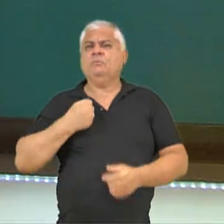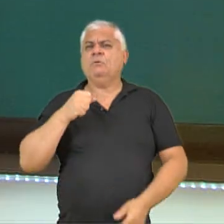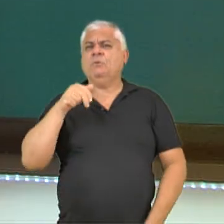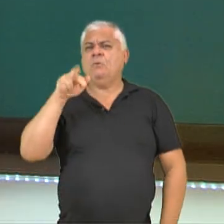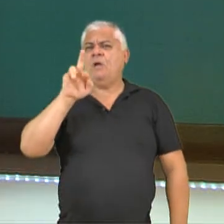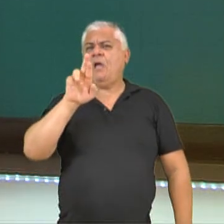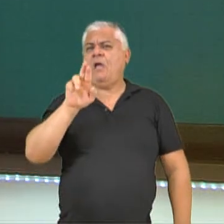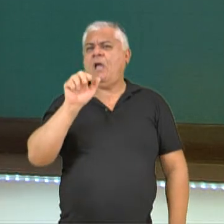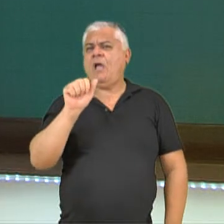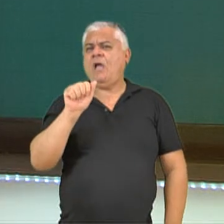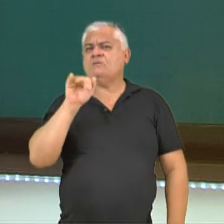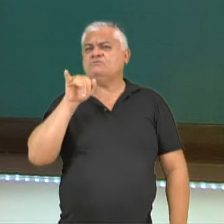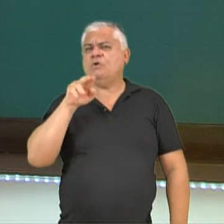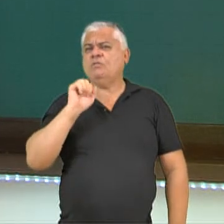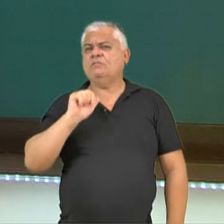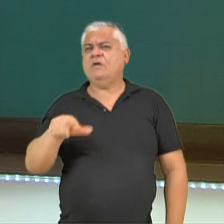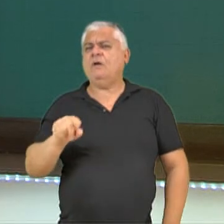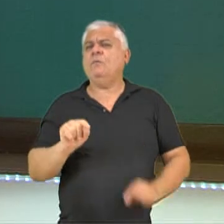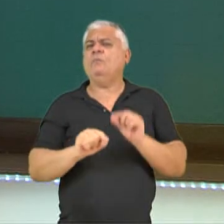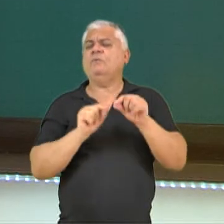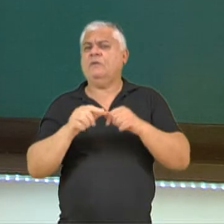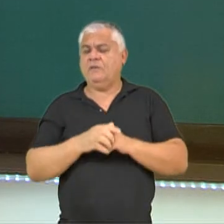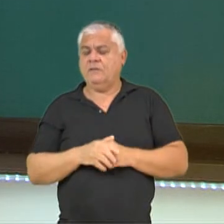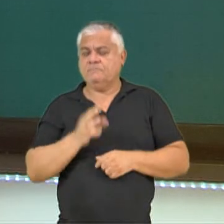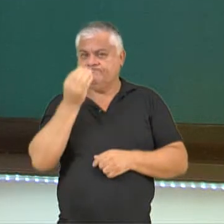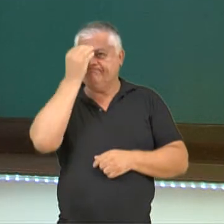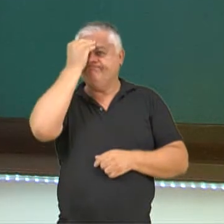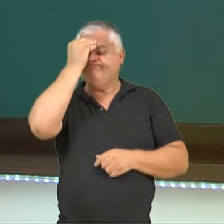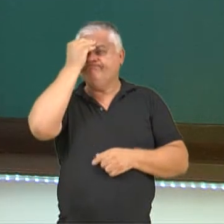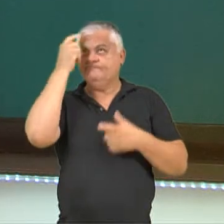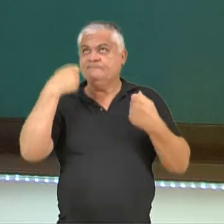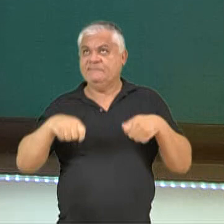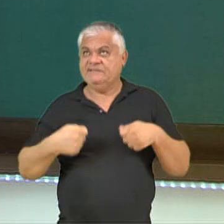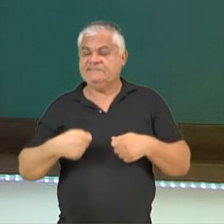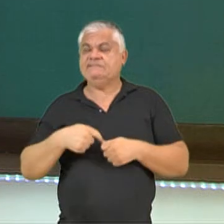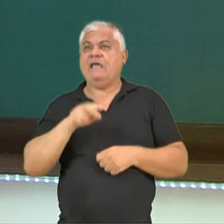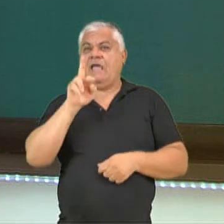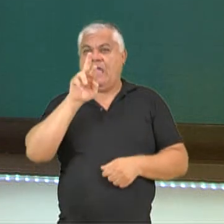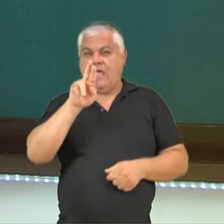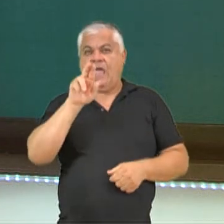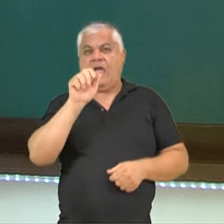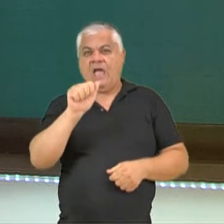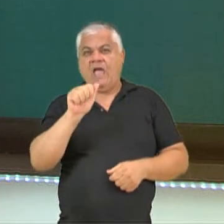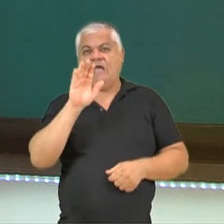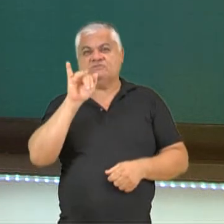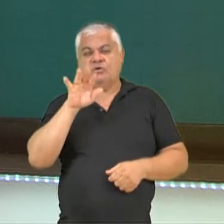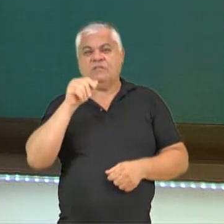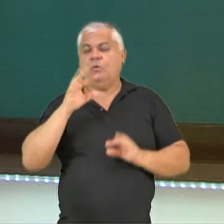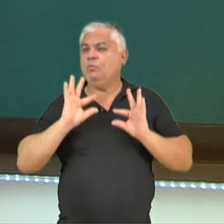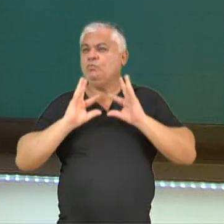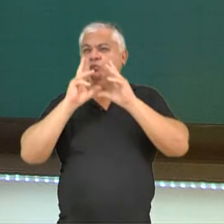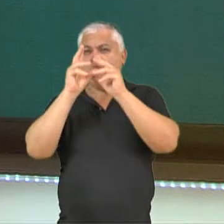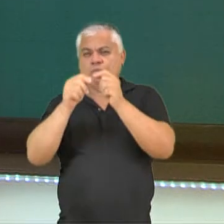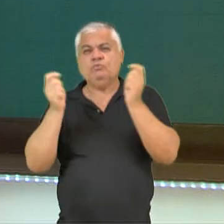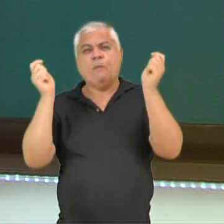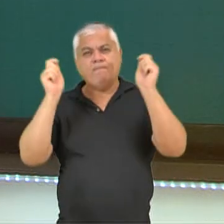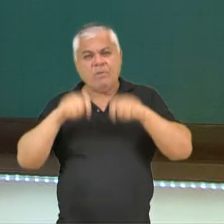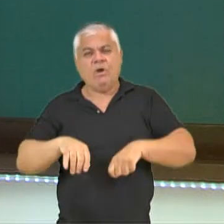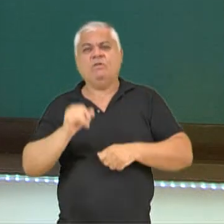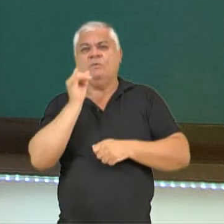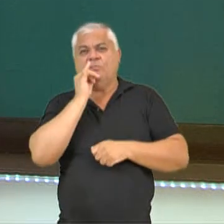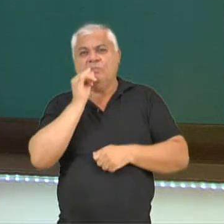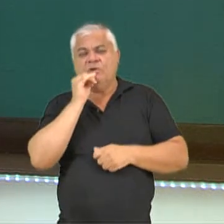precisa colocar isso na nossa cabeça, tem que estar incutido aqui, ó. Número racional é o quê? É todo número que pode ser escrito na forma